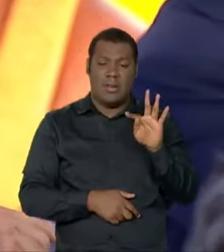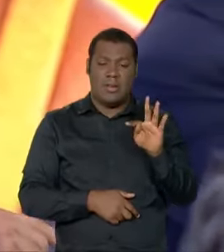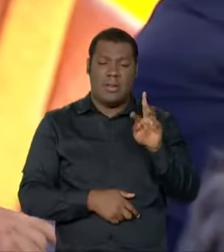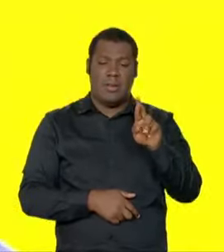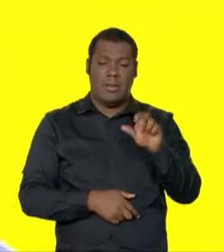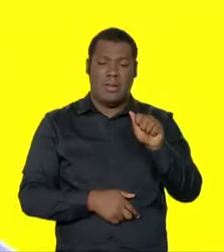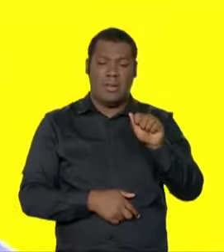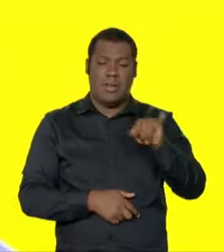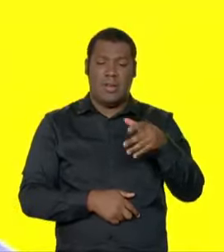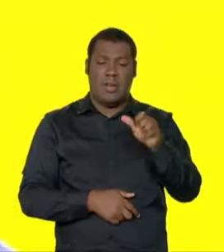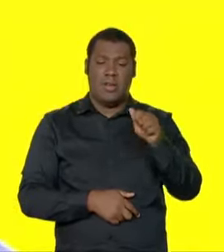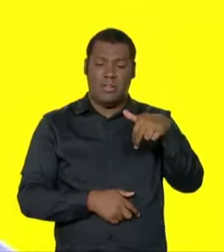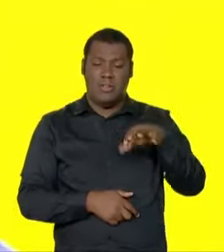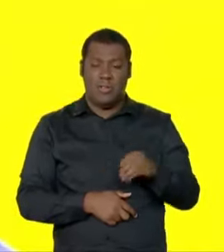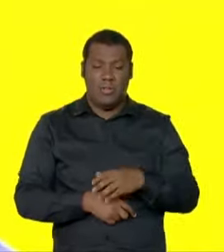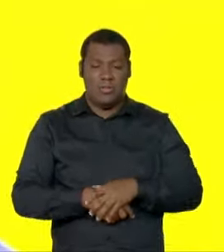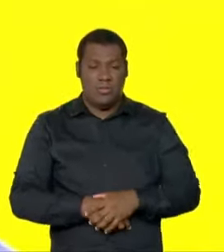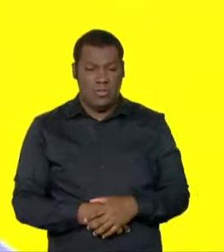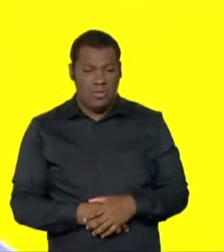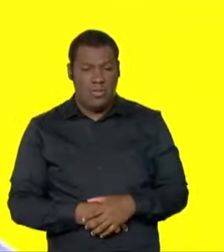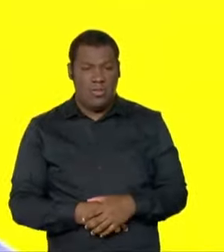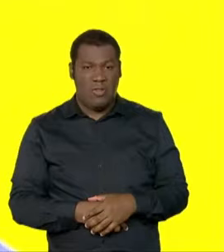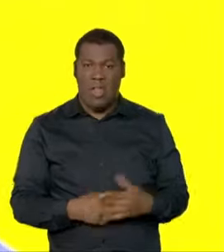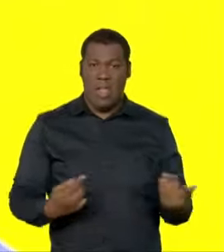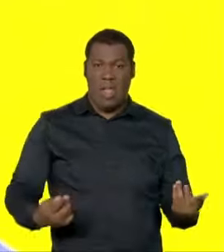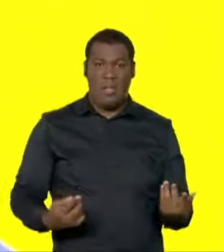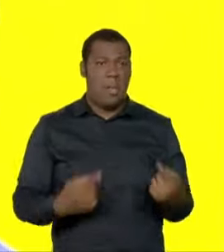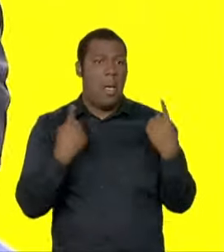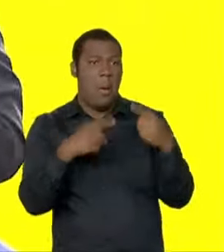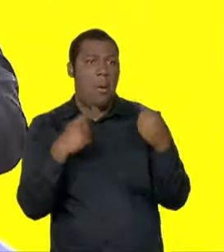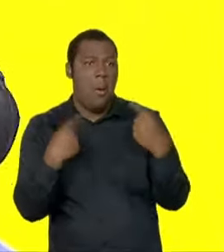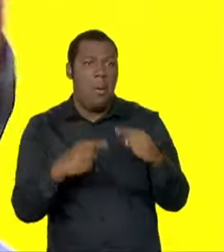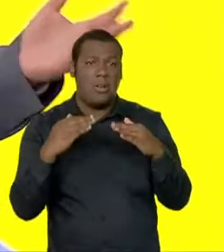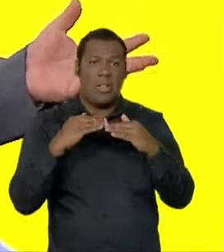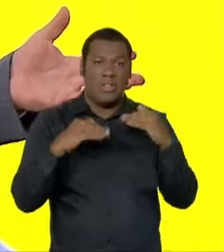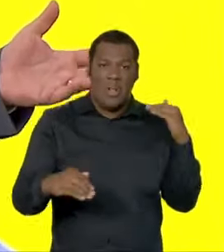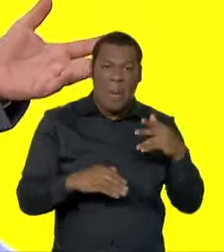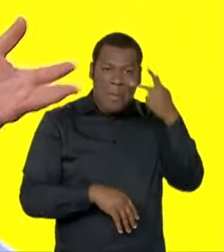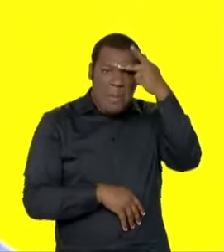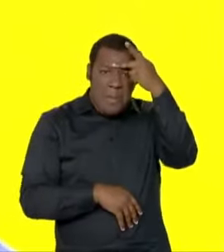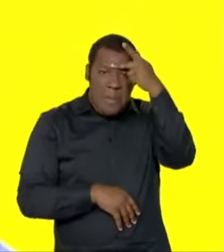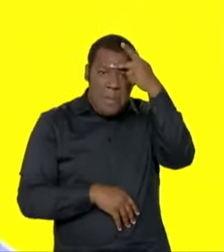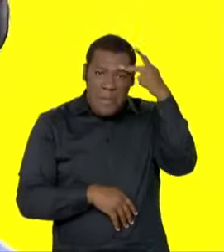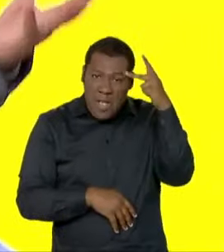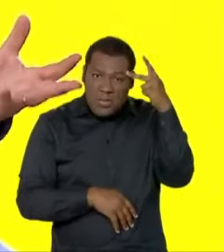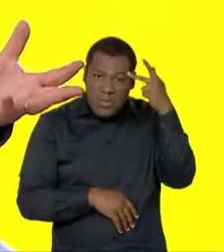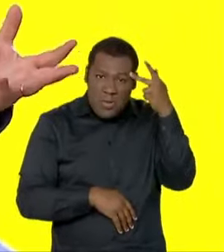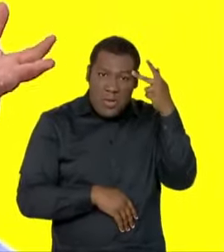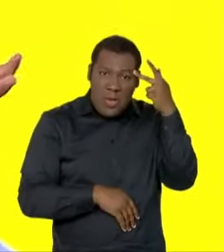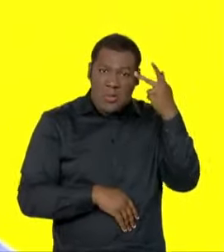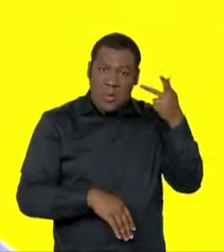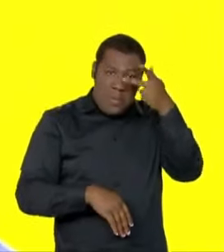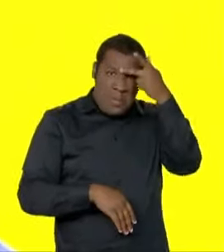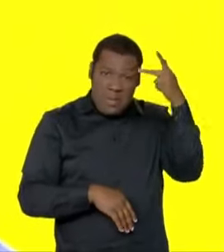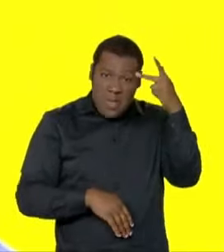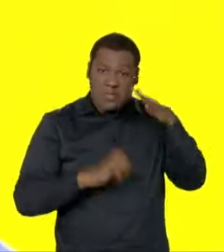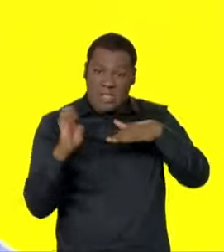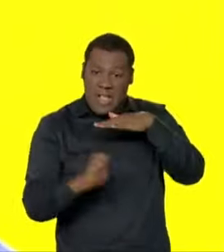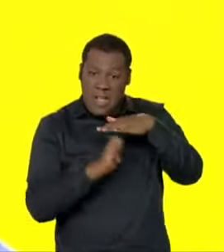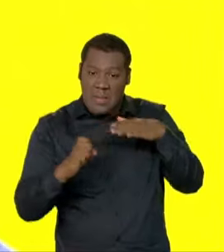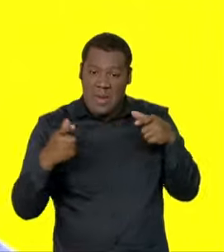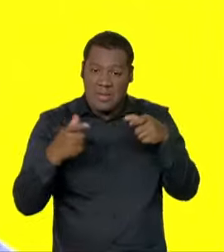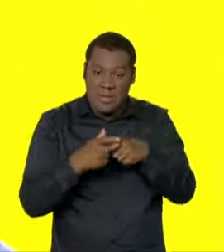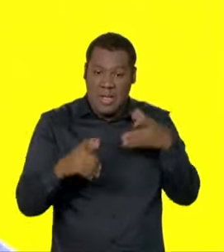Brasil, criticando que as pessoas pequenas não tinham crédito e que precisavam de crédito. Nós tínhamos que arrumar algum jeito para o crédito.